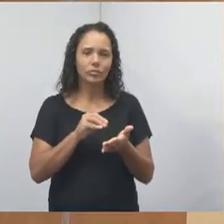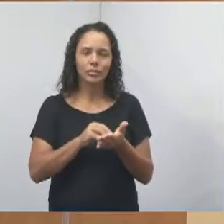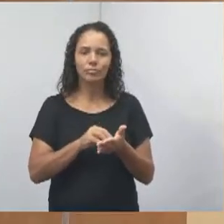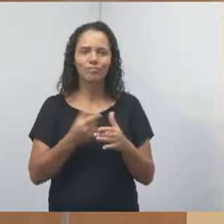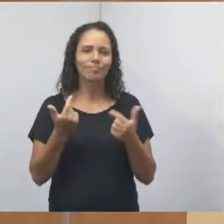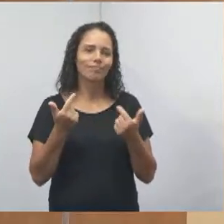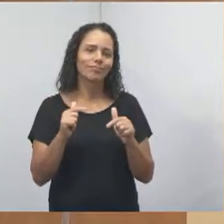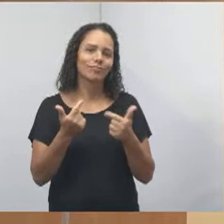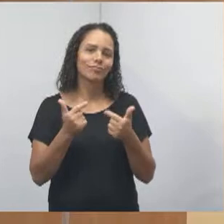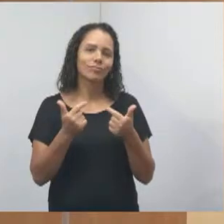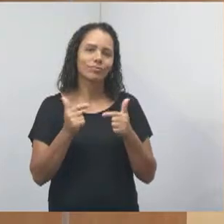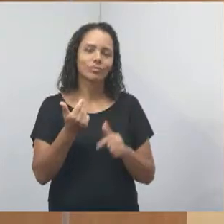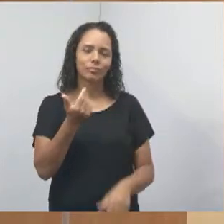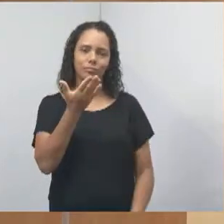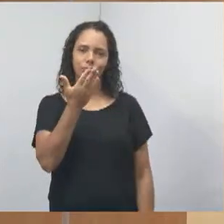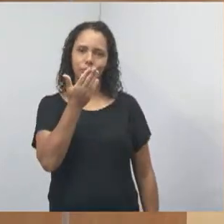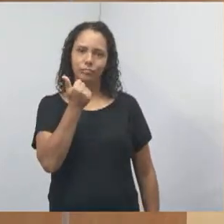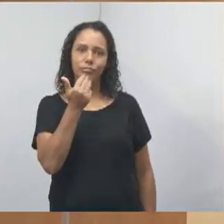Mais ou menos